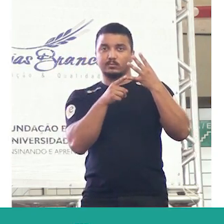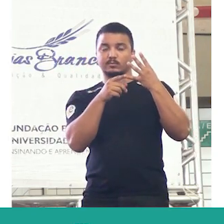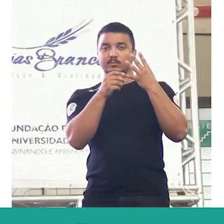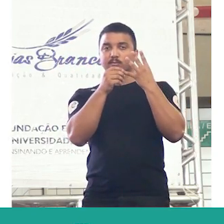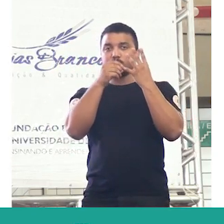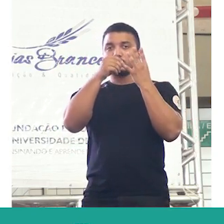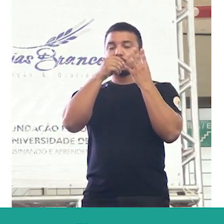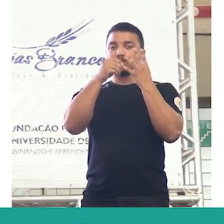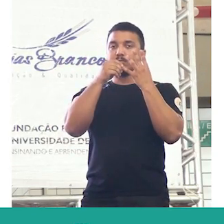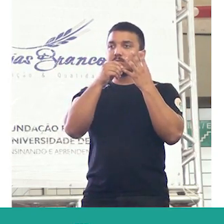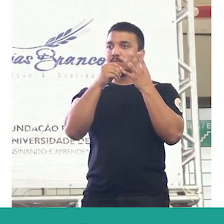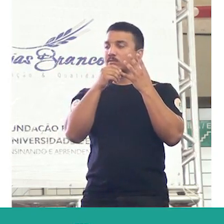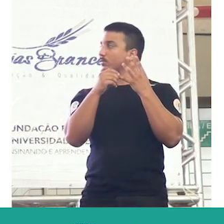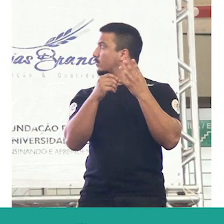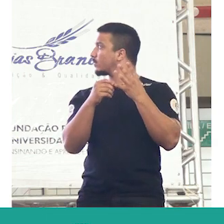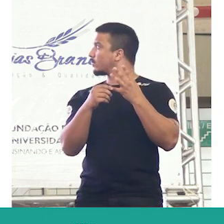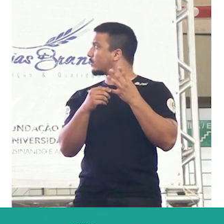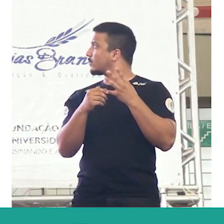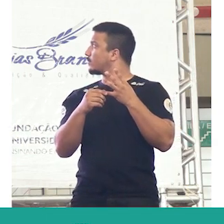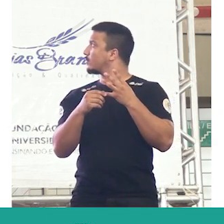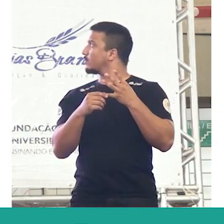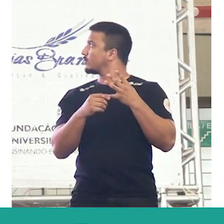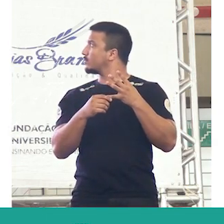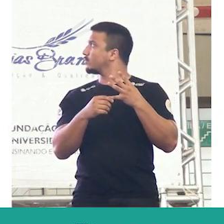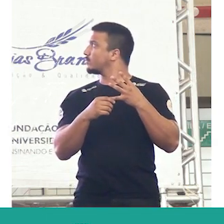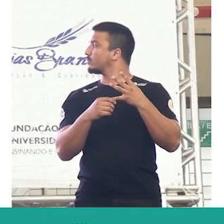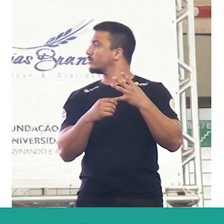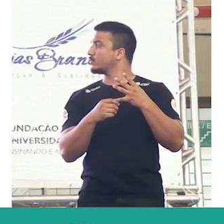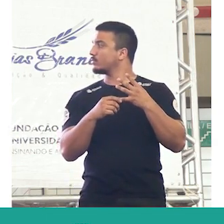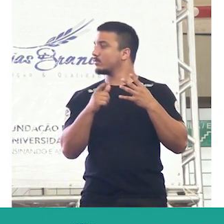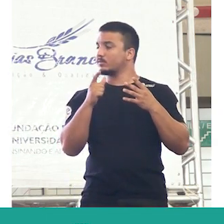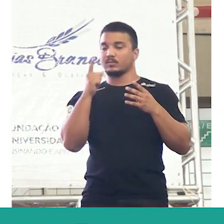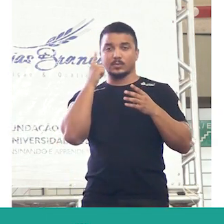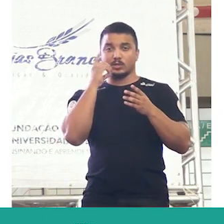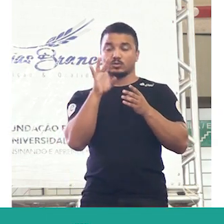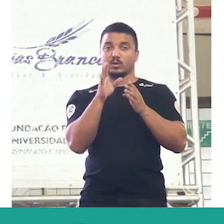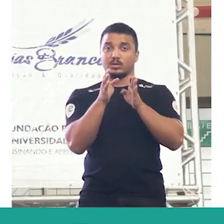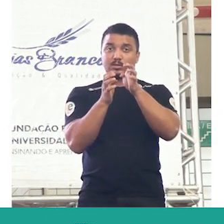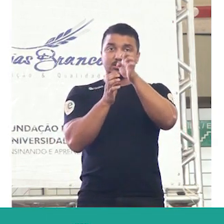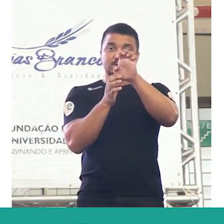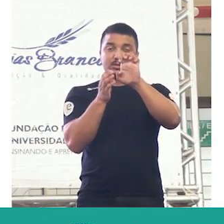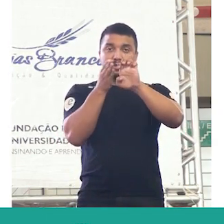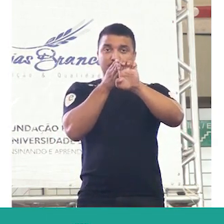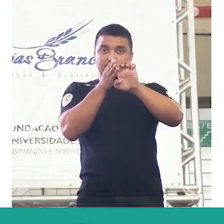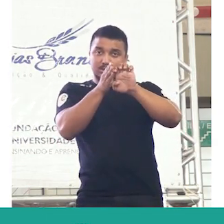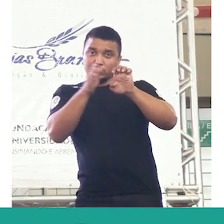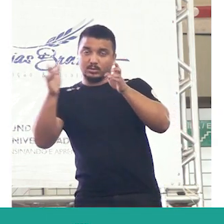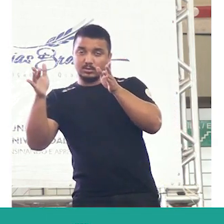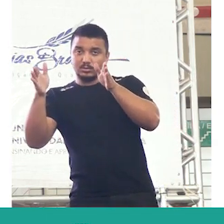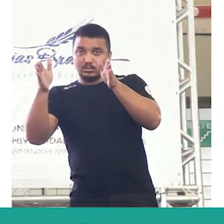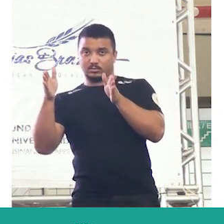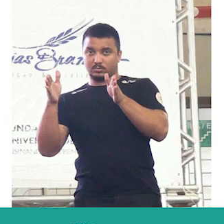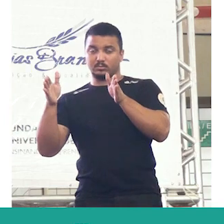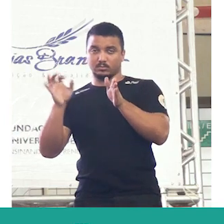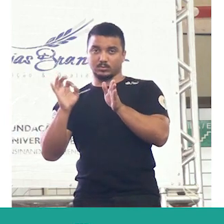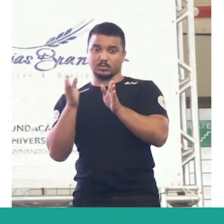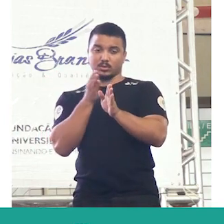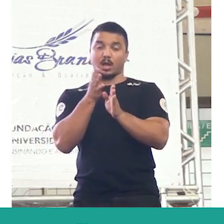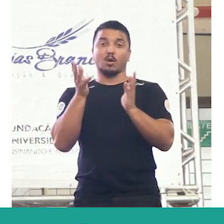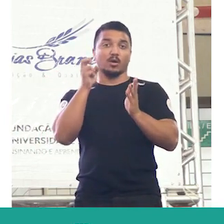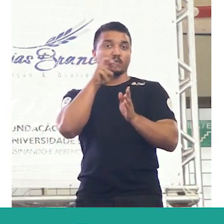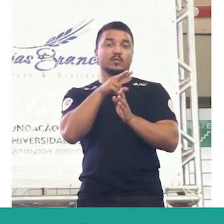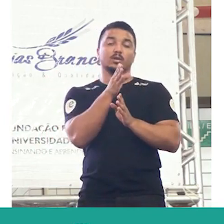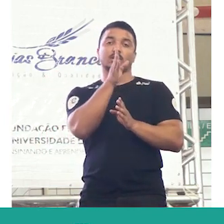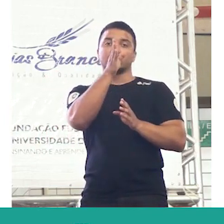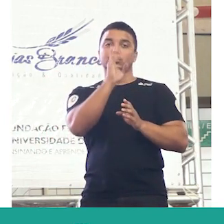luz visível. Ei, galera, não vá para o nosso normal. Nosso normal é ler da esquerda para a direita. Nós estamos lendo de onde?